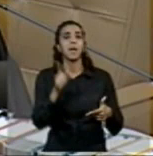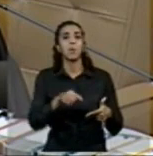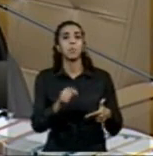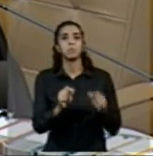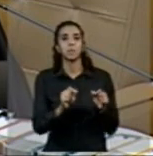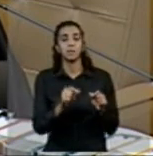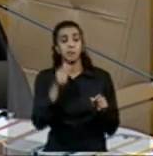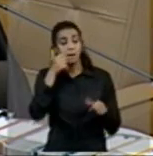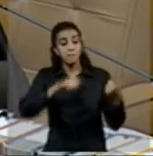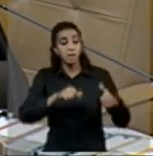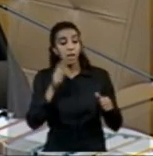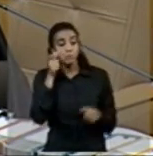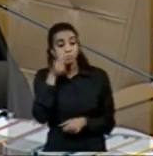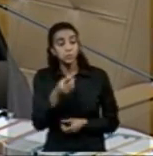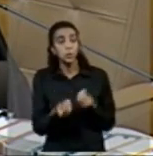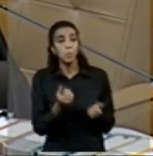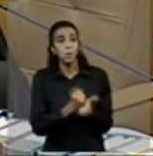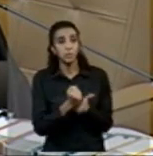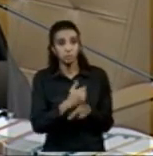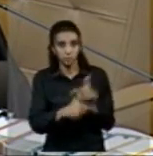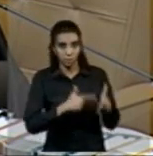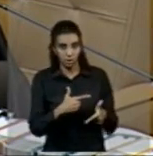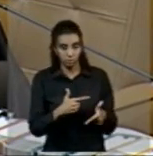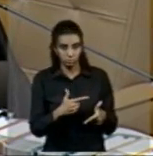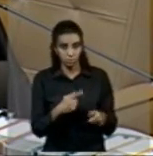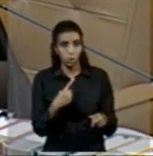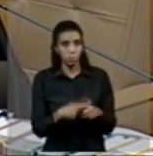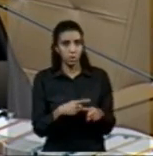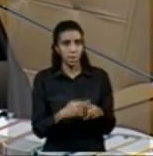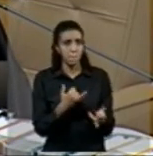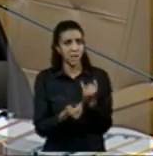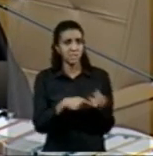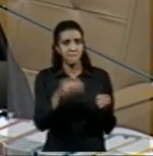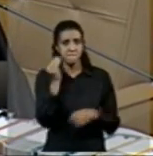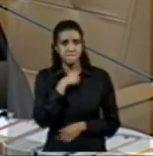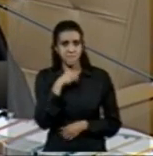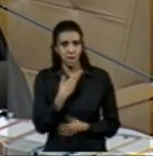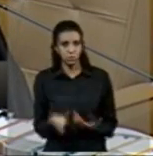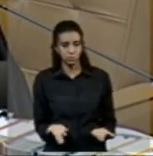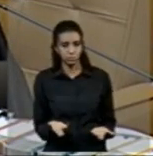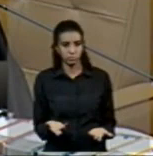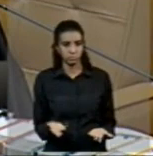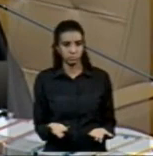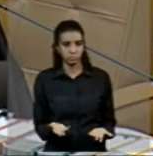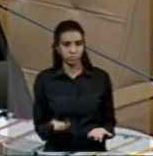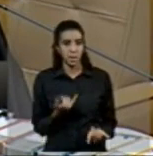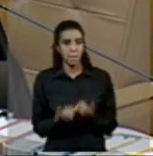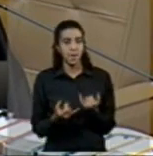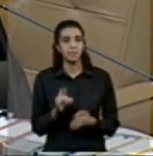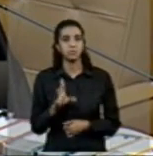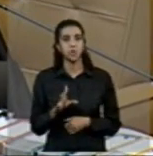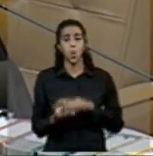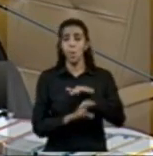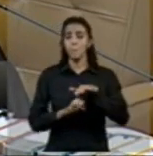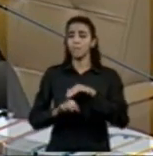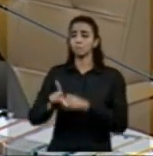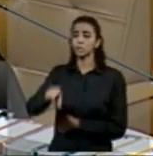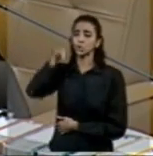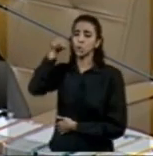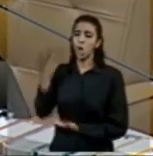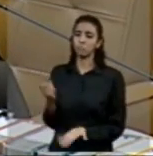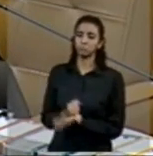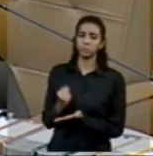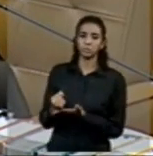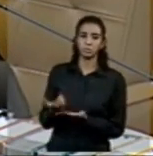de trabalho, eis que retiraria a sua imperatividade, permitiria que este fosse sempre uma escolha do contratante. Quem